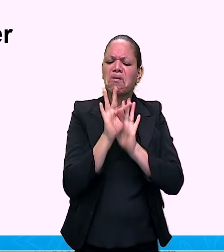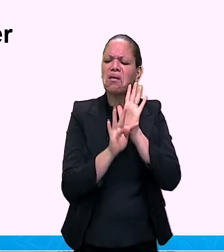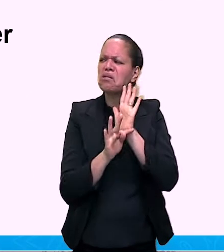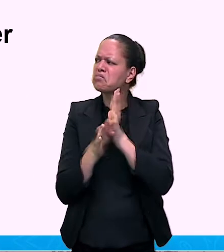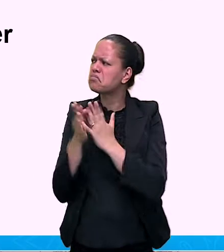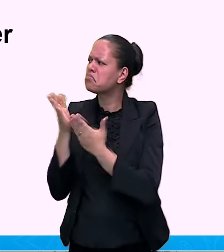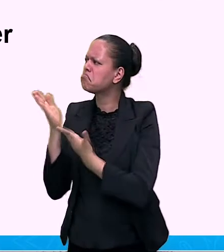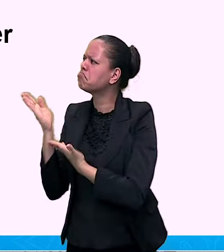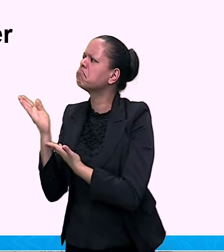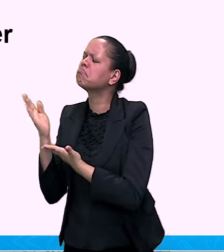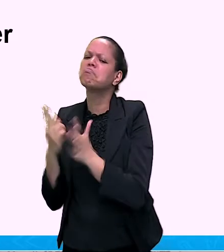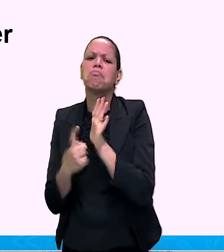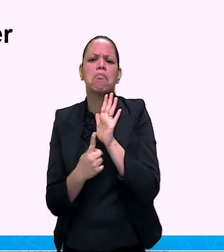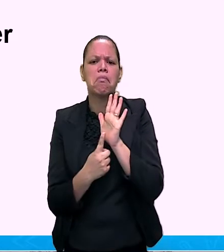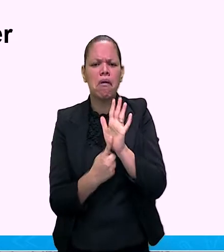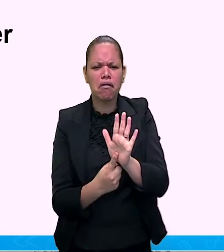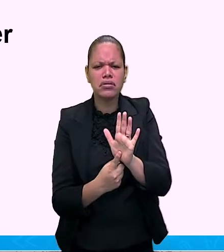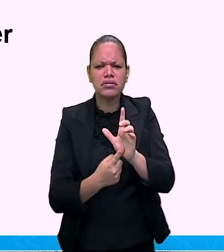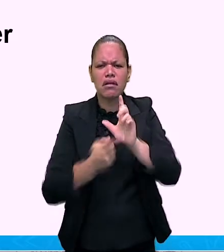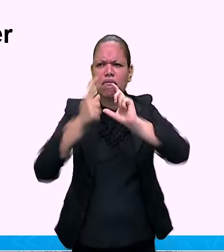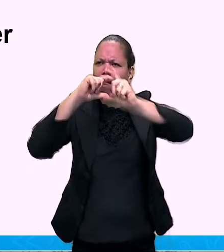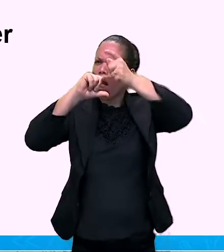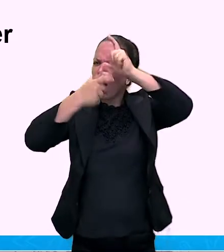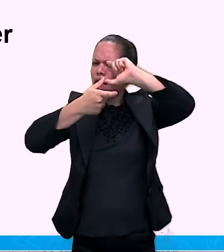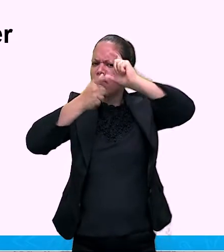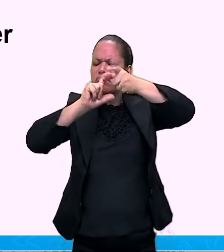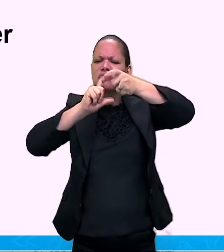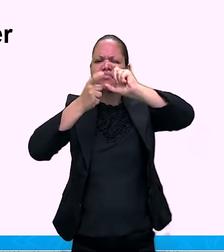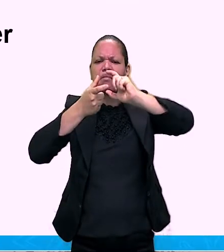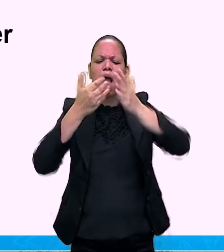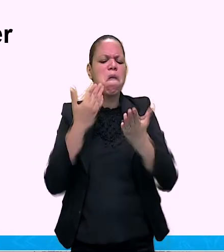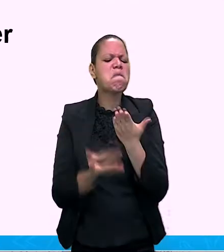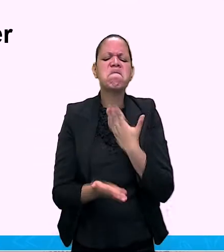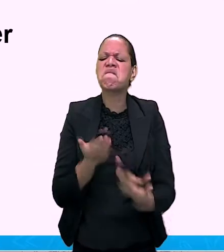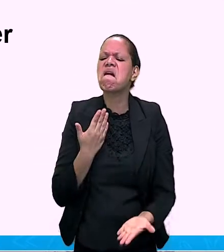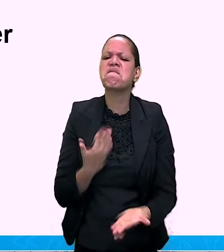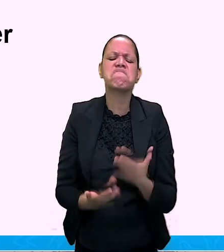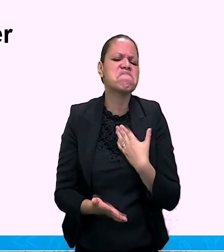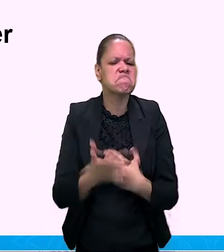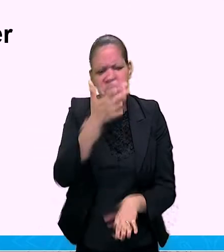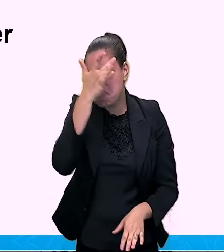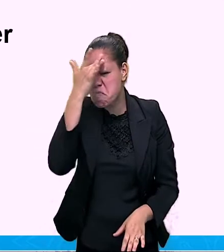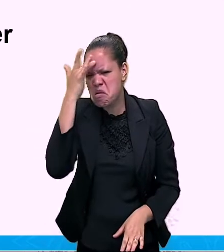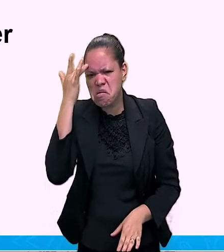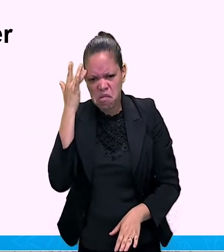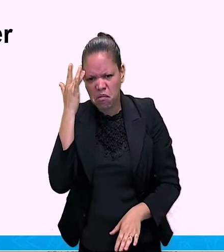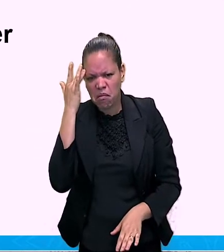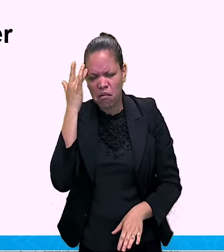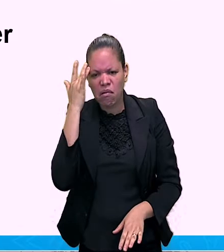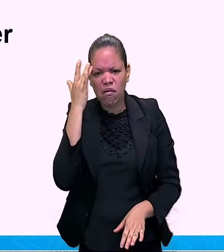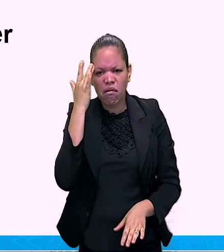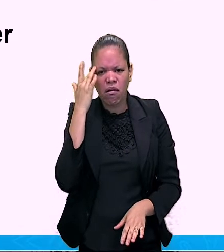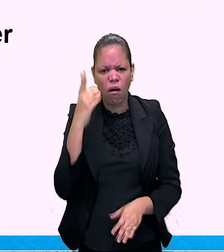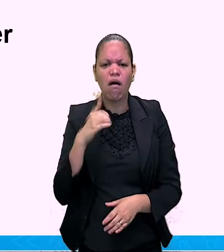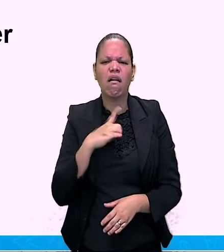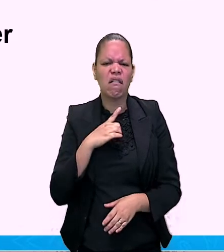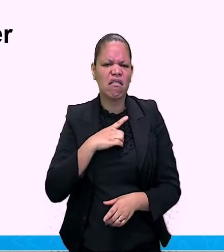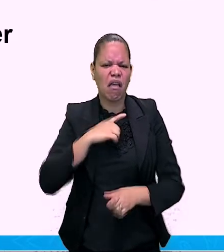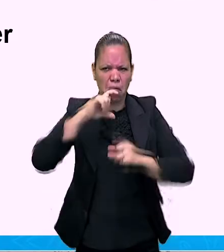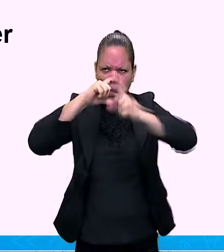qualquer pessoa? Qualquer pessoa pode pegar essa síndrome? Não, né, gente? Ela está associada a